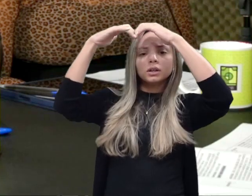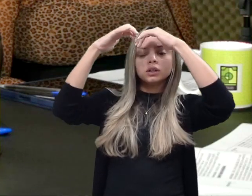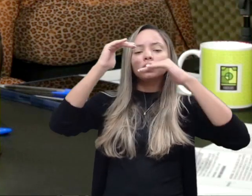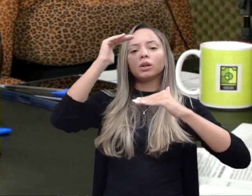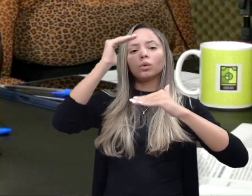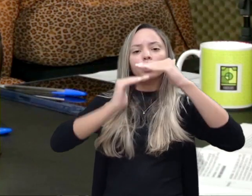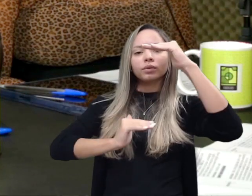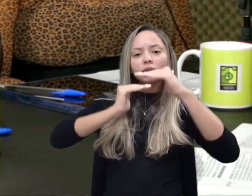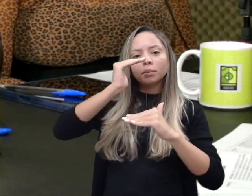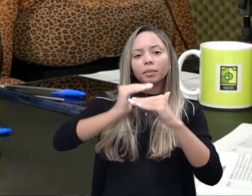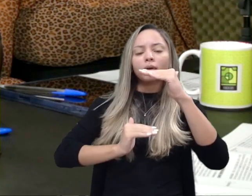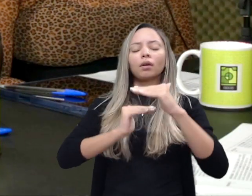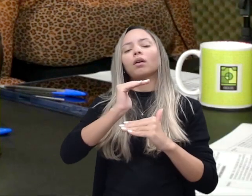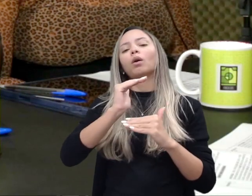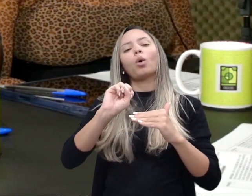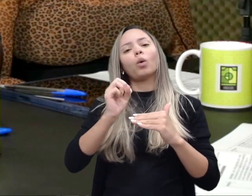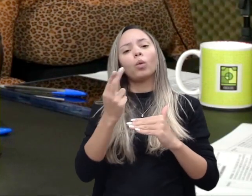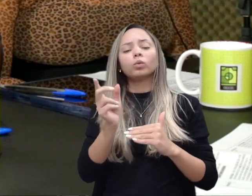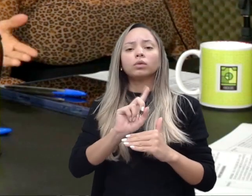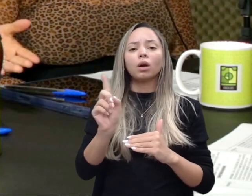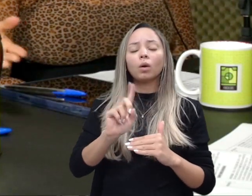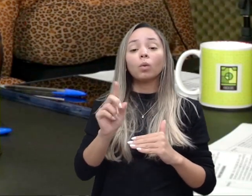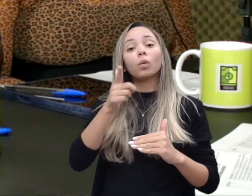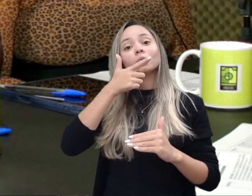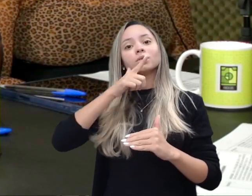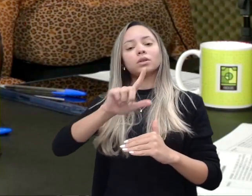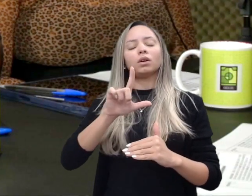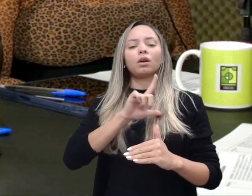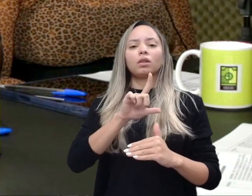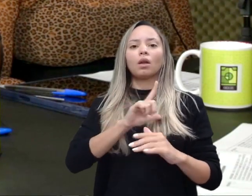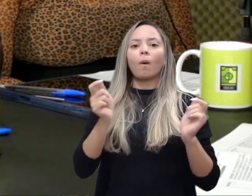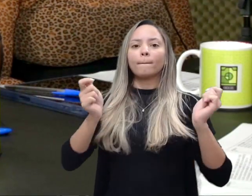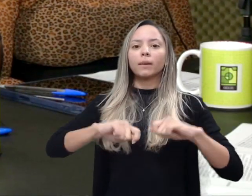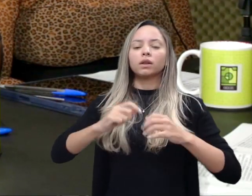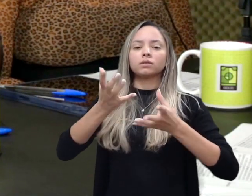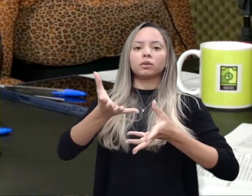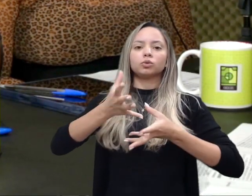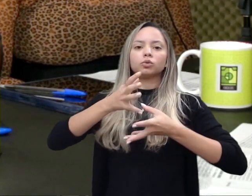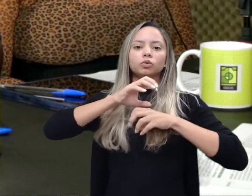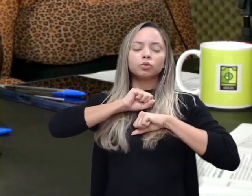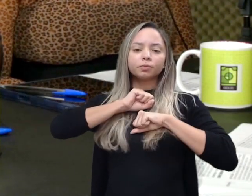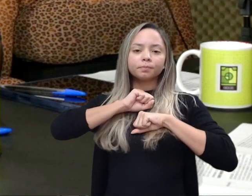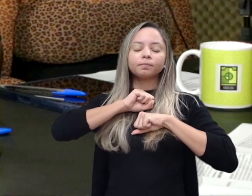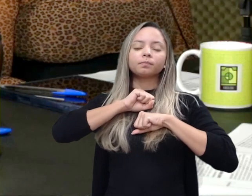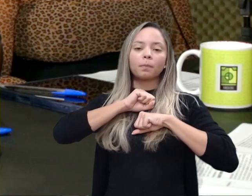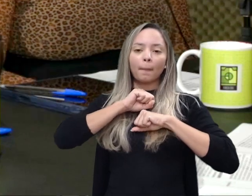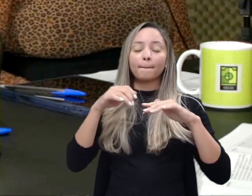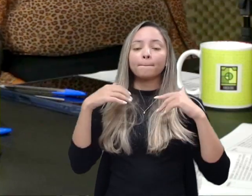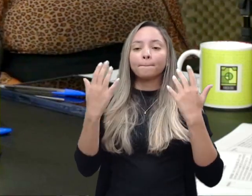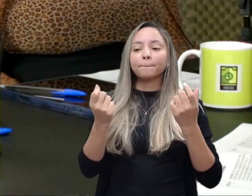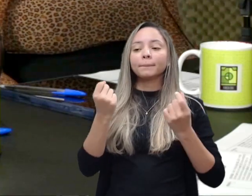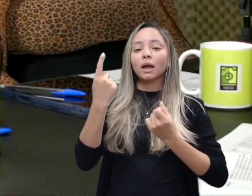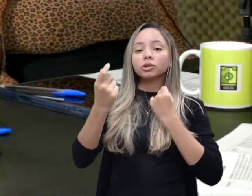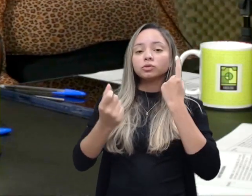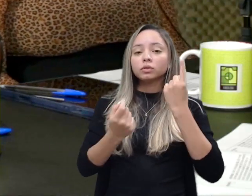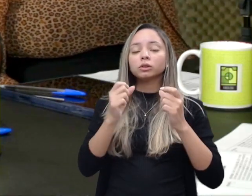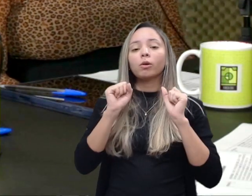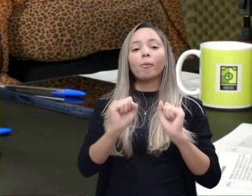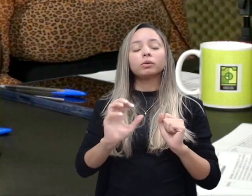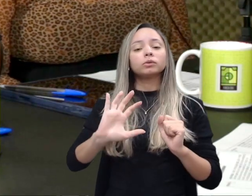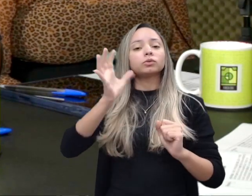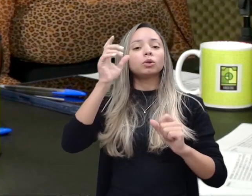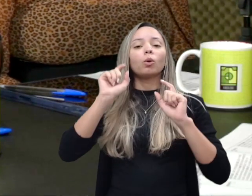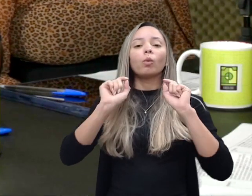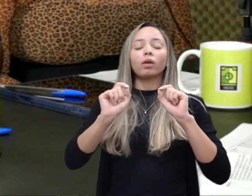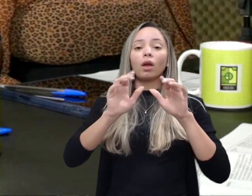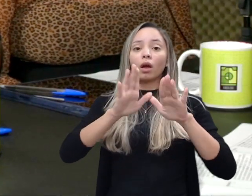neuroatípicas, elas possam desenvolver as competências pedagógicas e sociais. Então, muitas vezes, pode ser que a criança ela não consiga